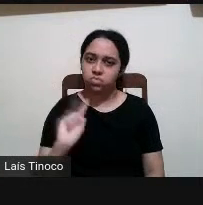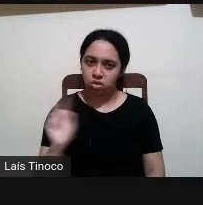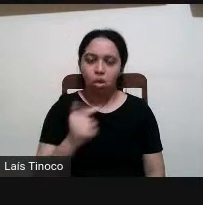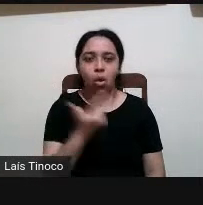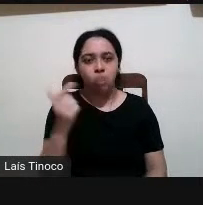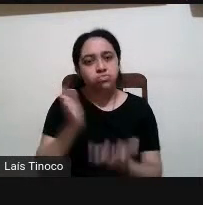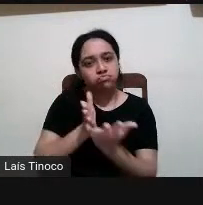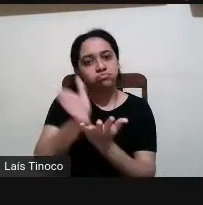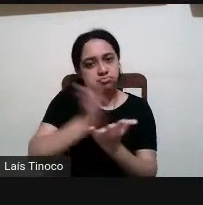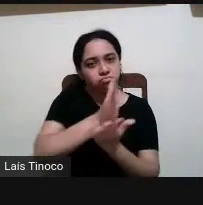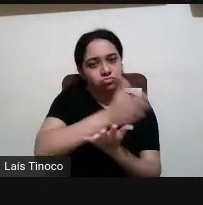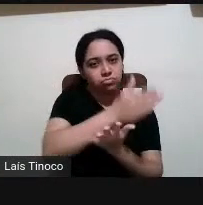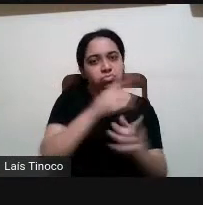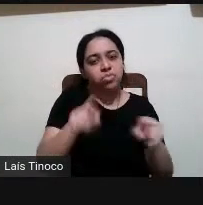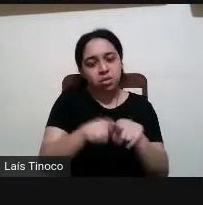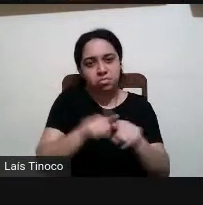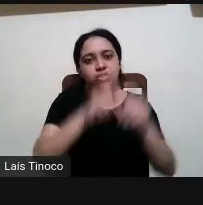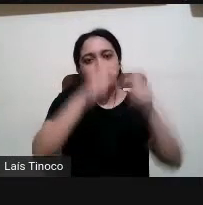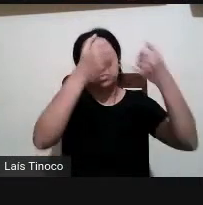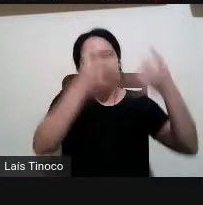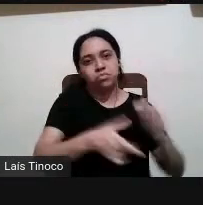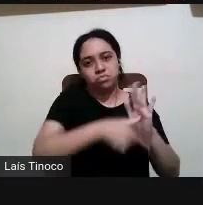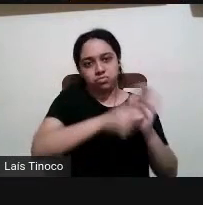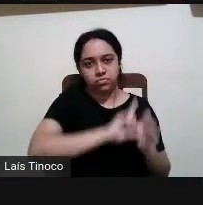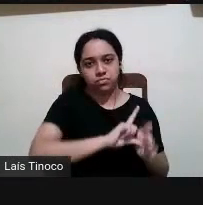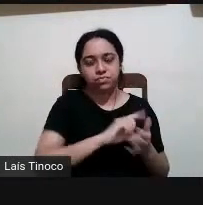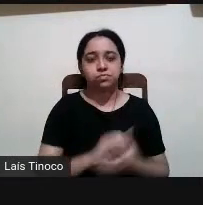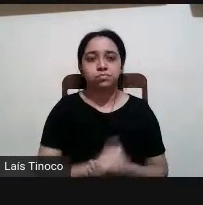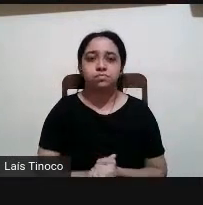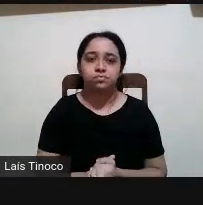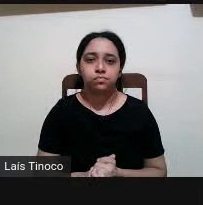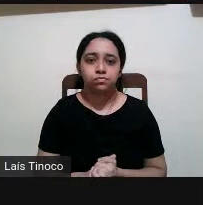mencionamos anteriormente. Então, para